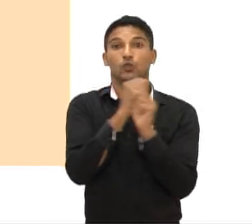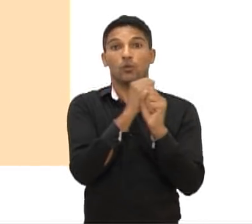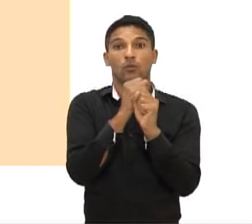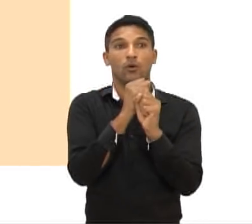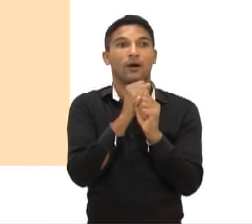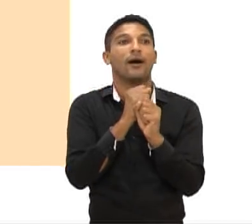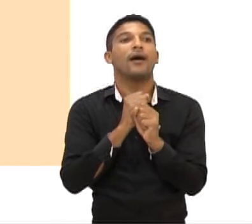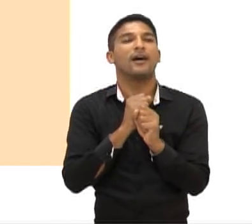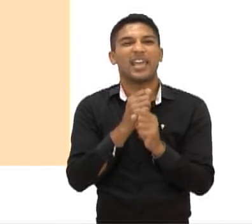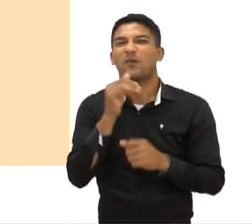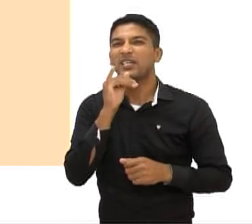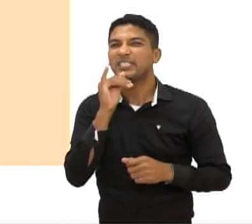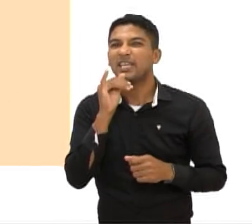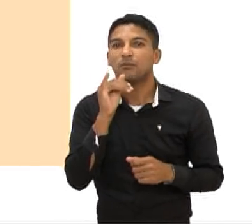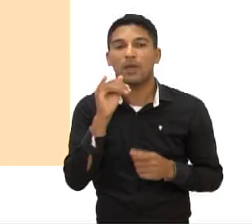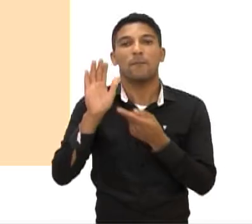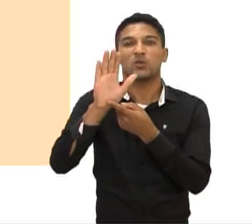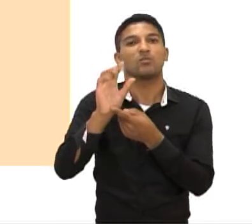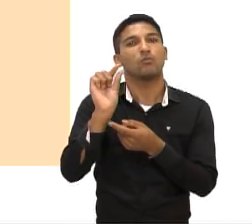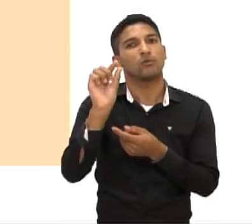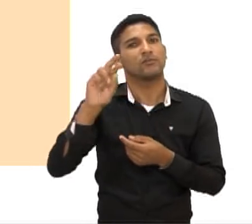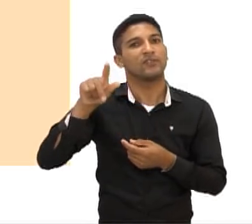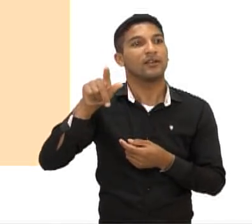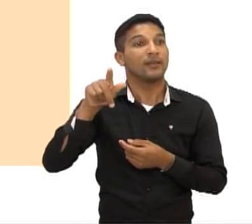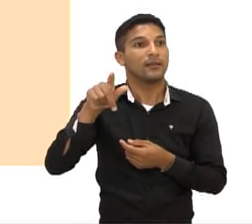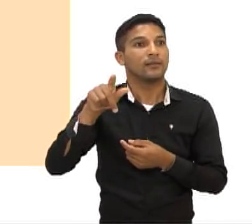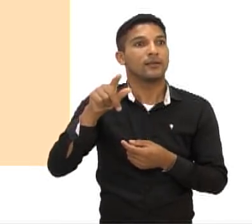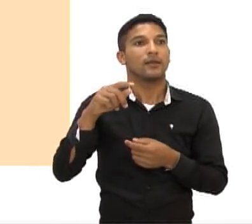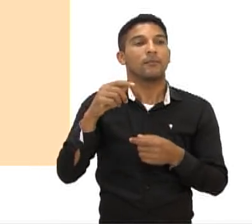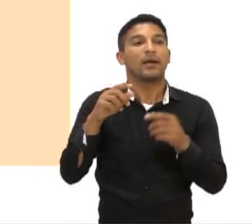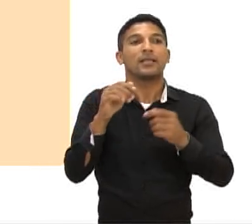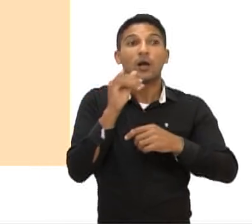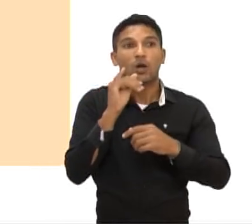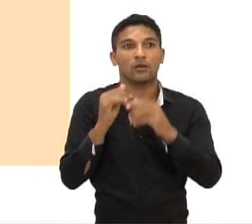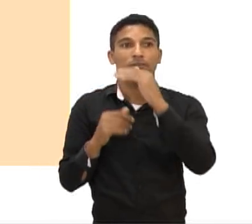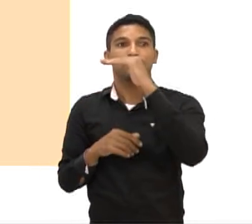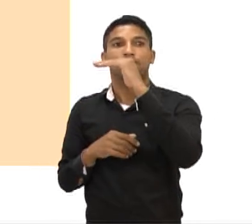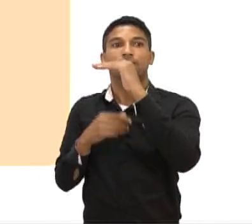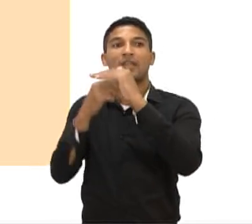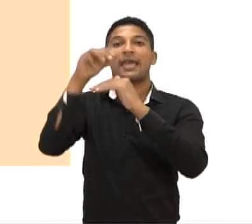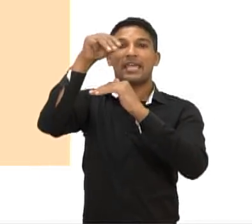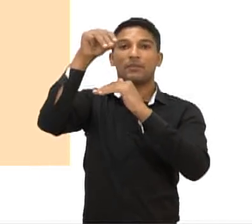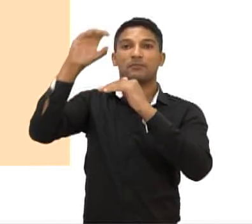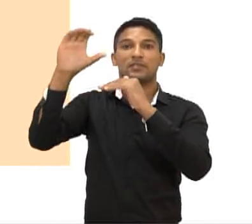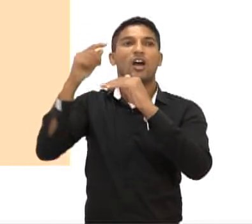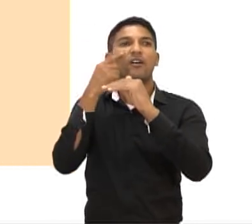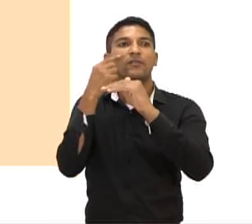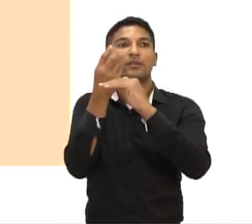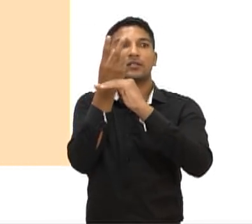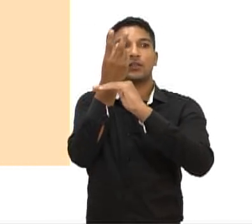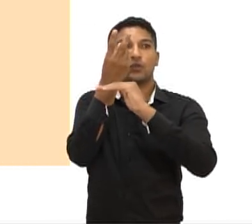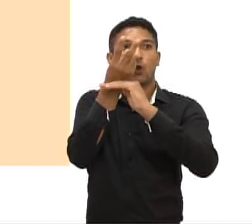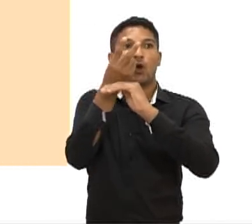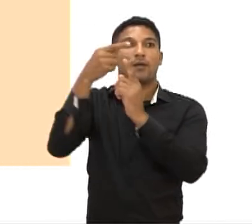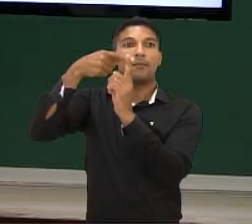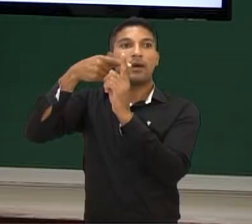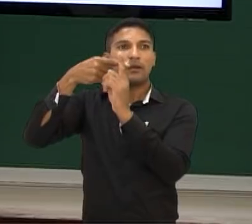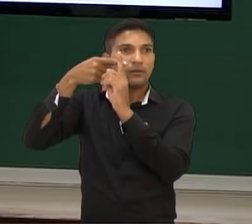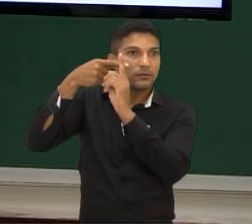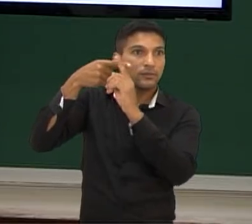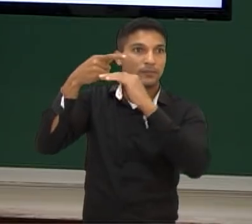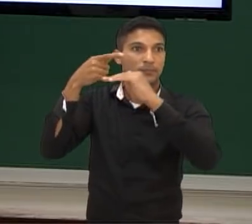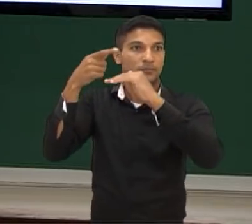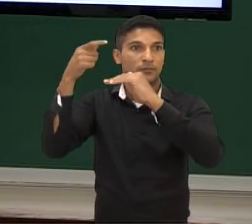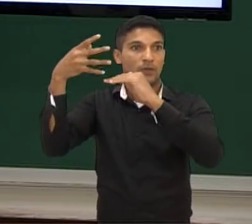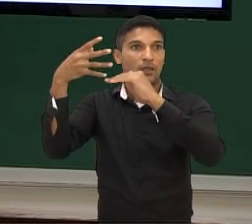diferente para vocês hoje, né? Então, no lugar do 2 e do 4, eu coloquei o meu MMC, que é o 4. Então, lá, como